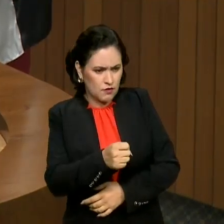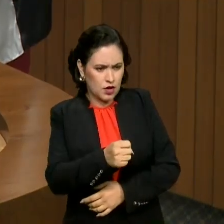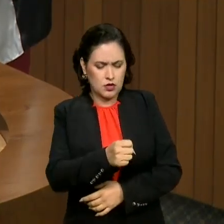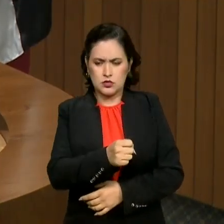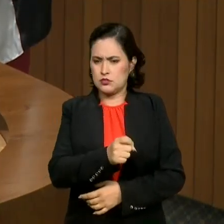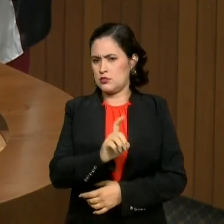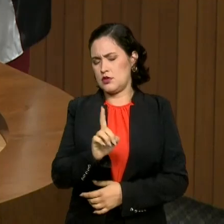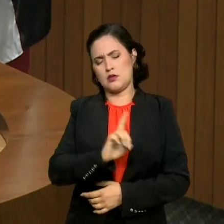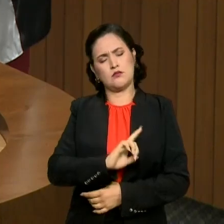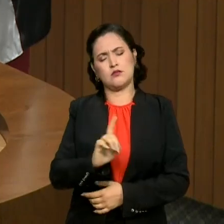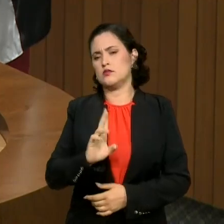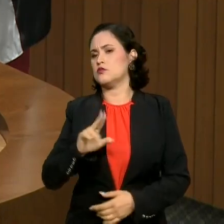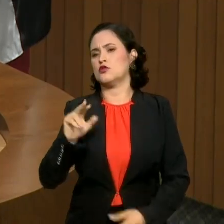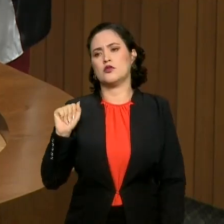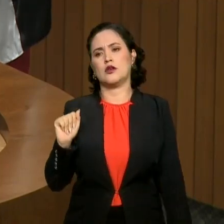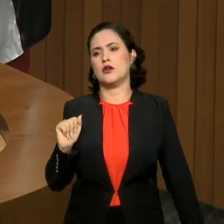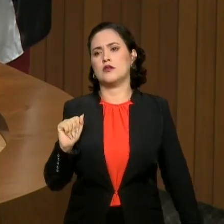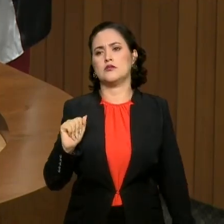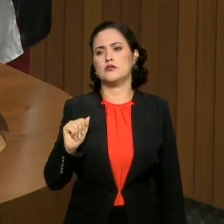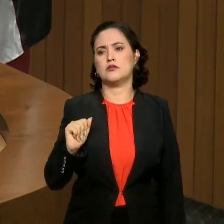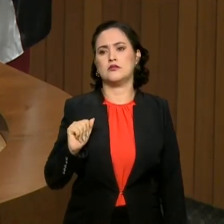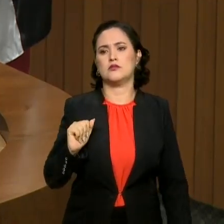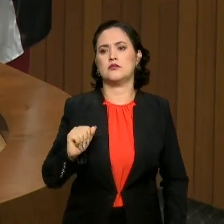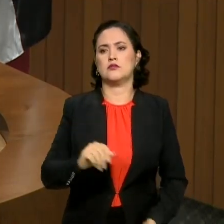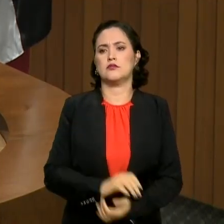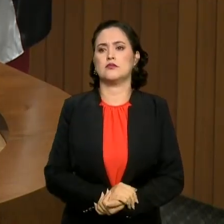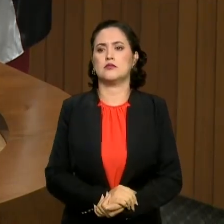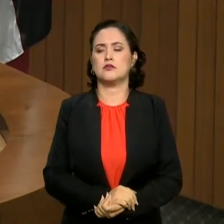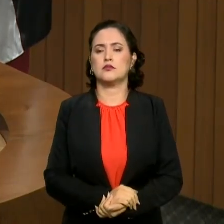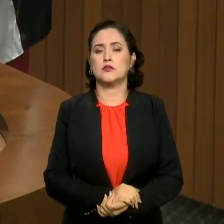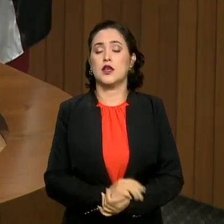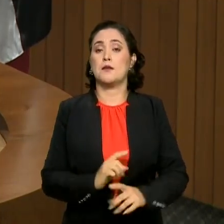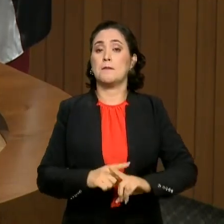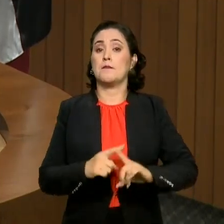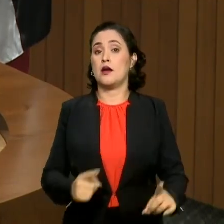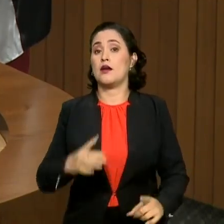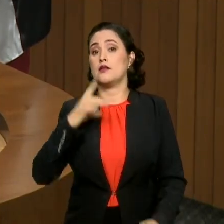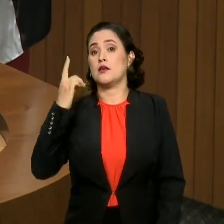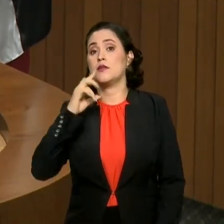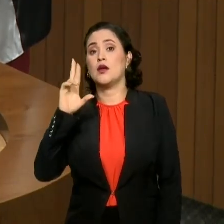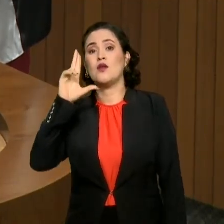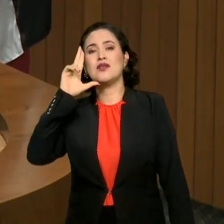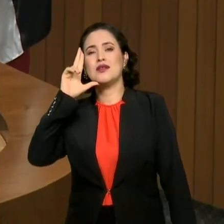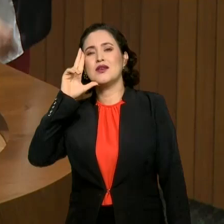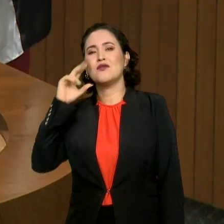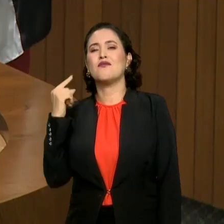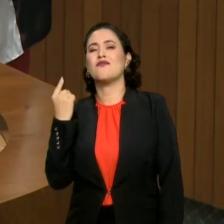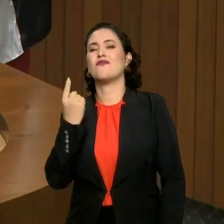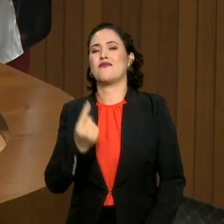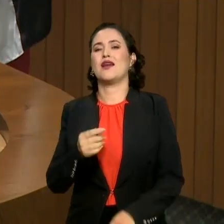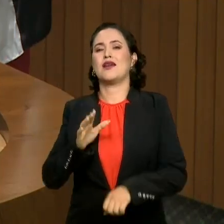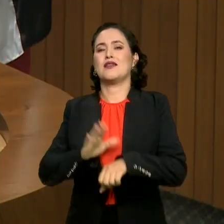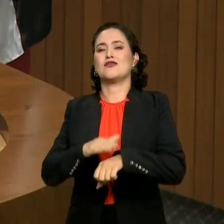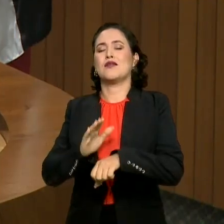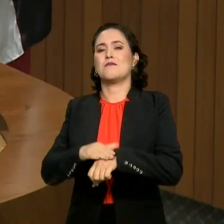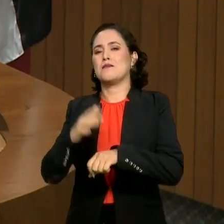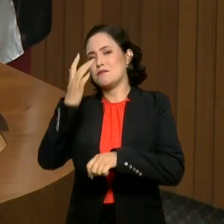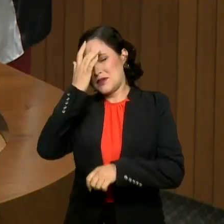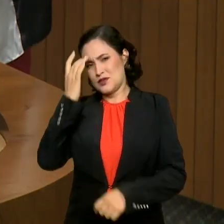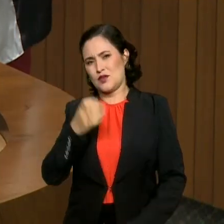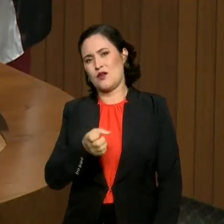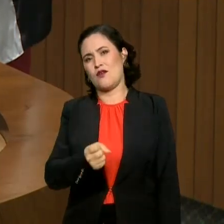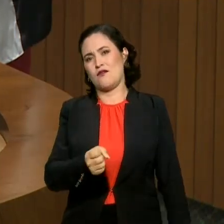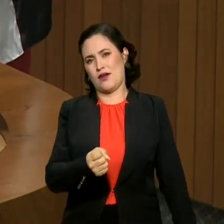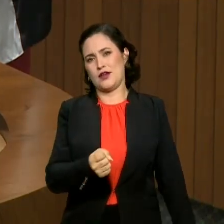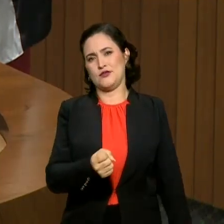alto nível, mas o deputado Rodrigo é eiro e vezeiro em subir a tribuna para tentar chamar as pessoas de covarde. Já disse para